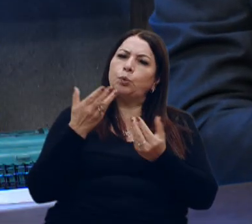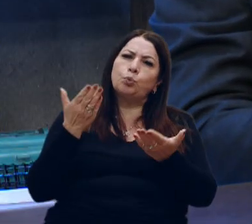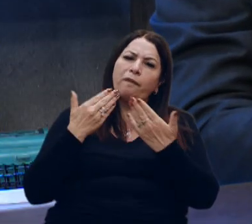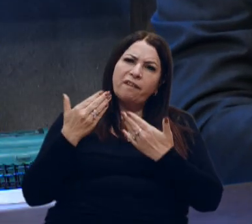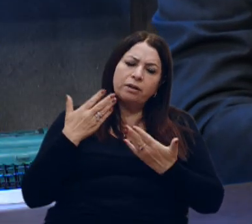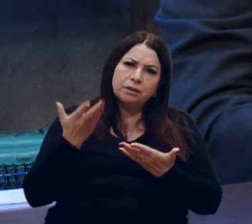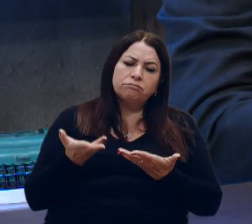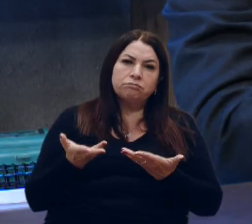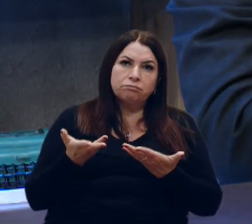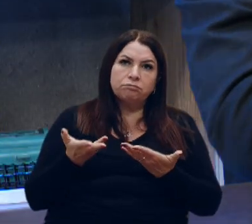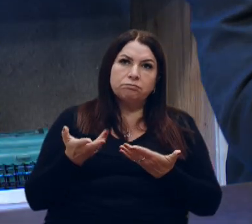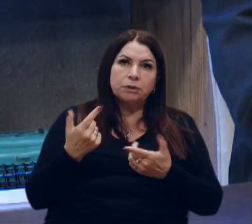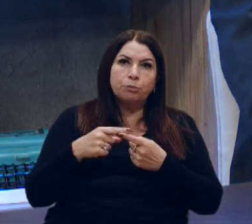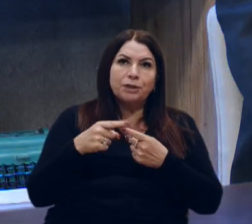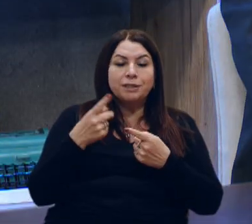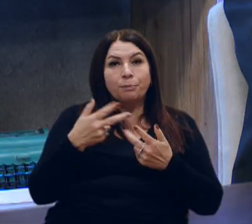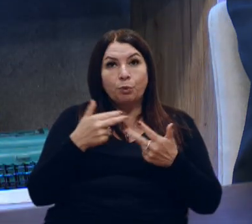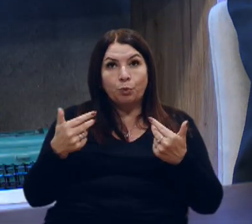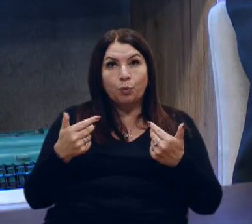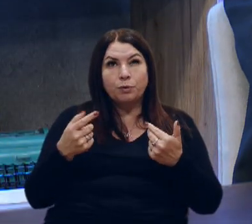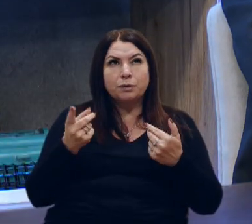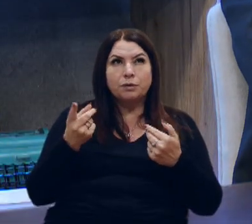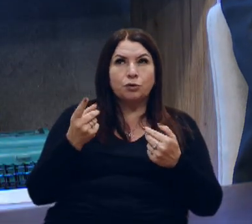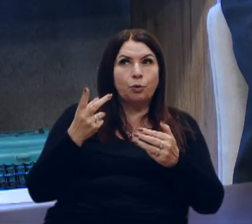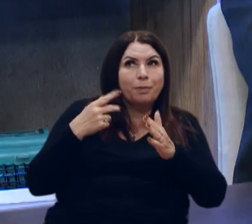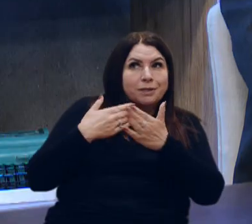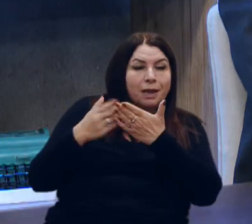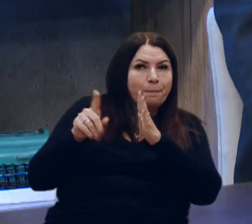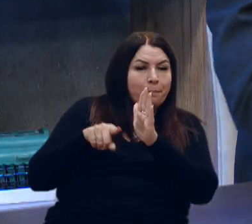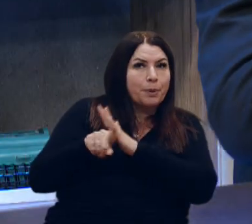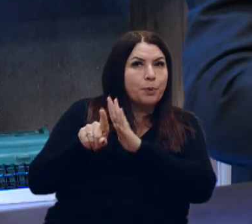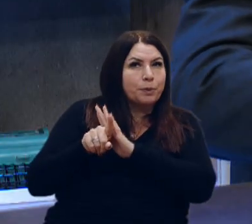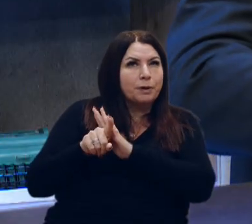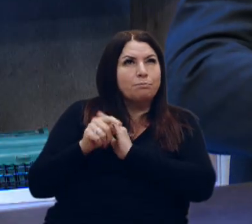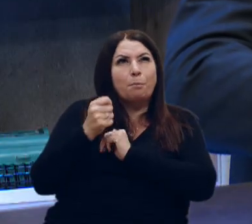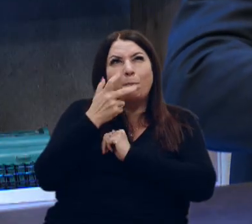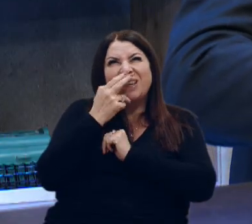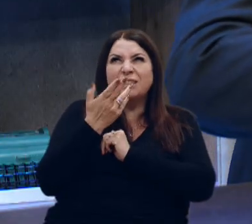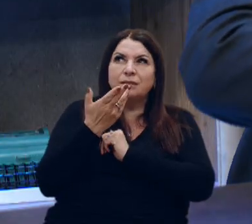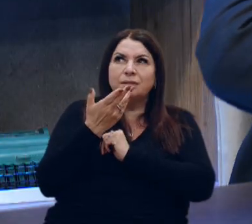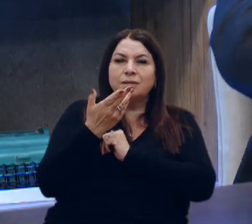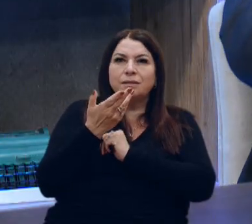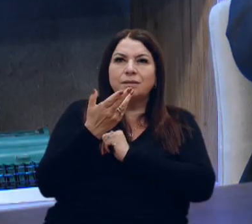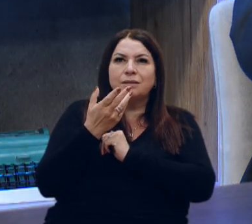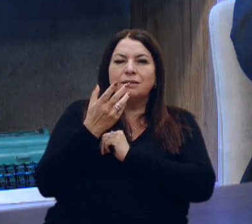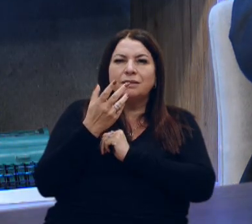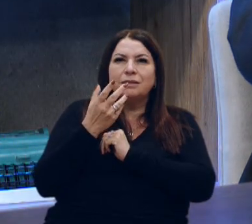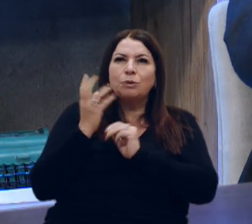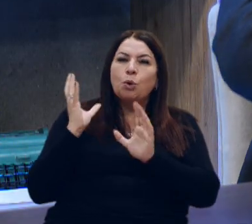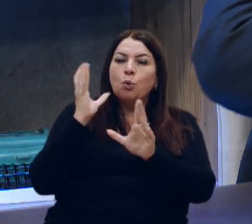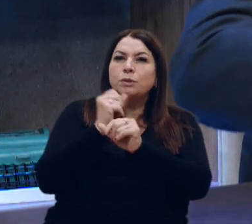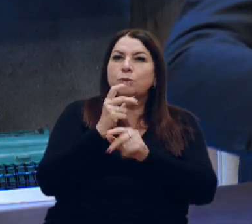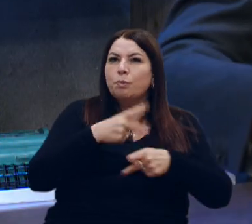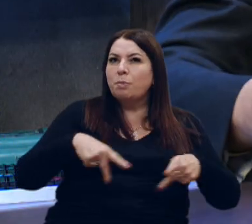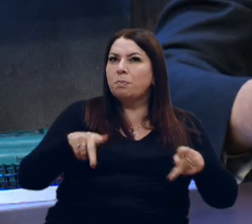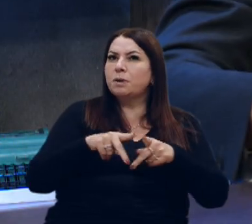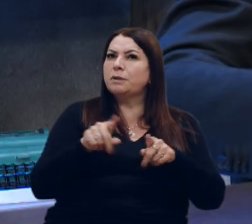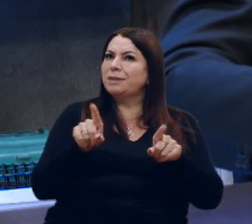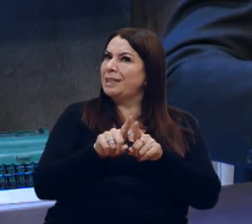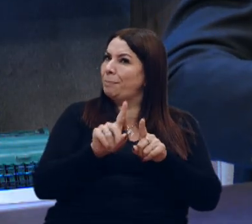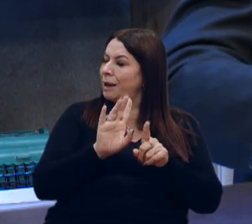isso? Porque é sempre alvo de questionamento e parece quase que uma conclusão popular no sentido de que